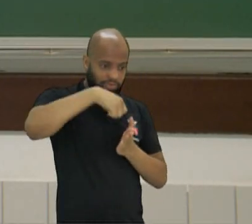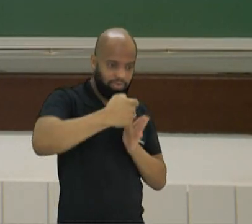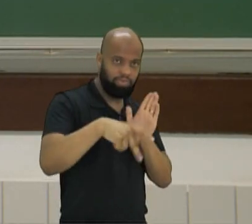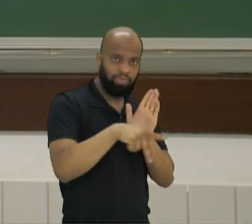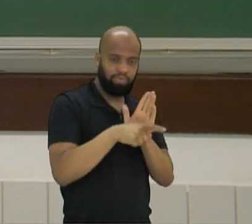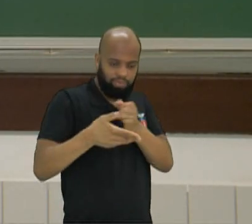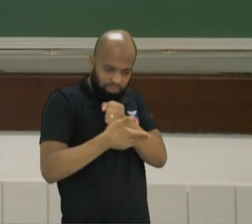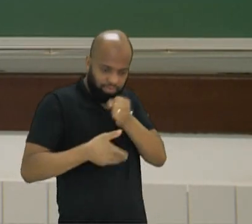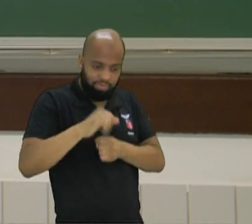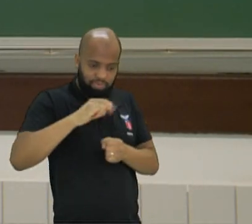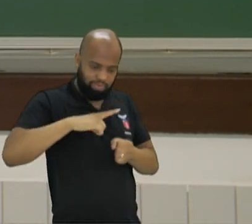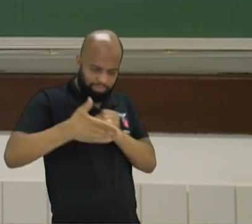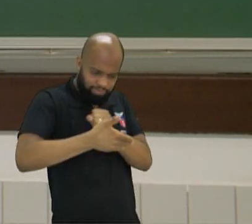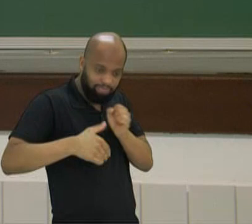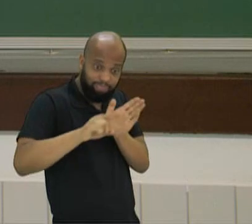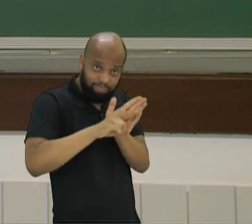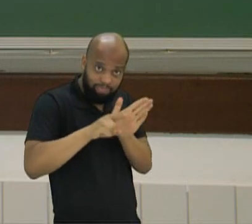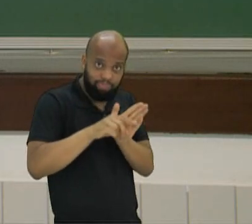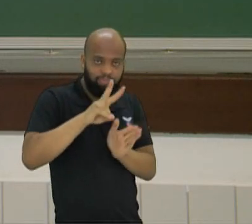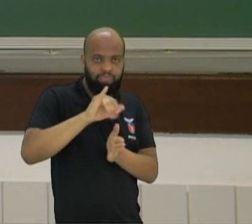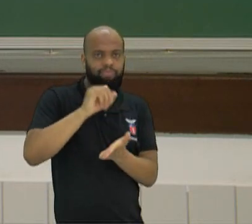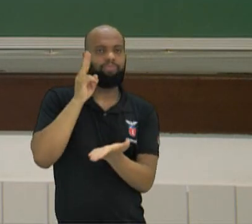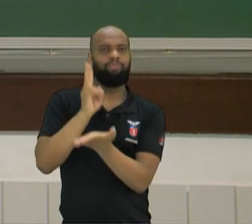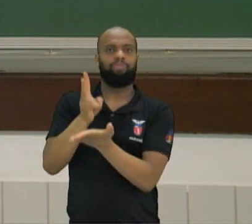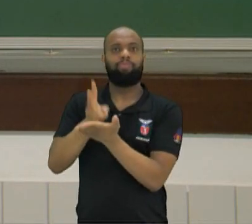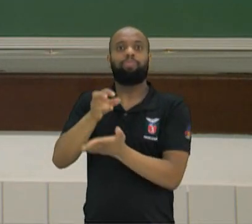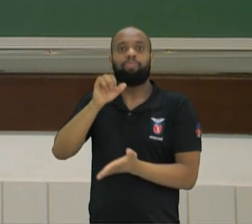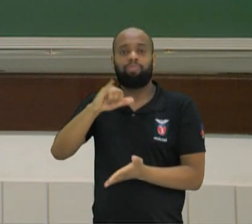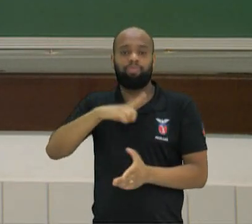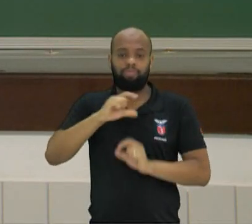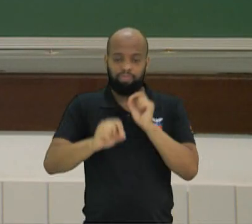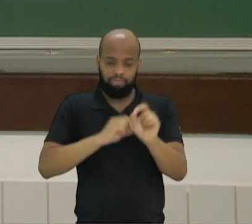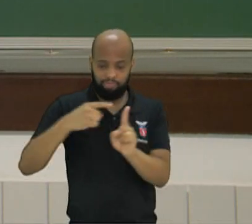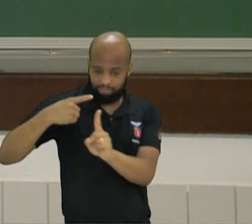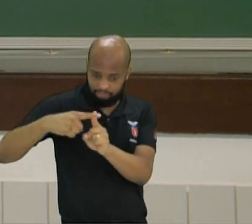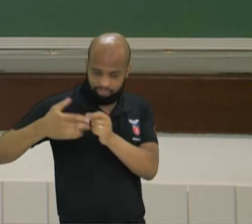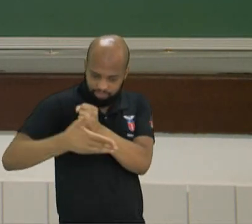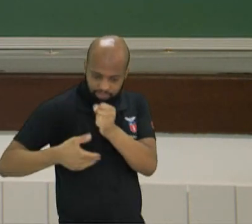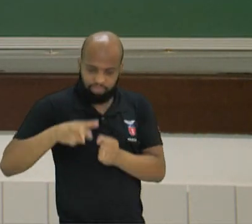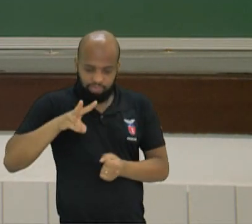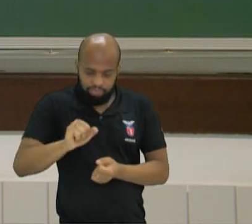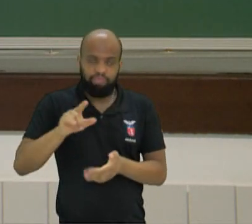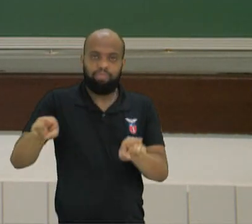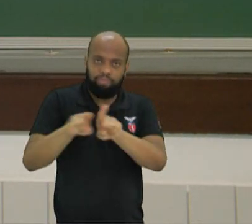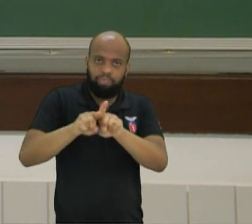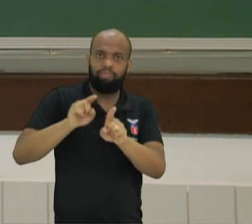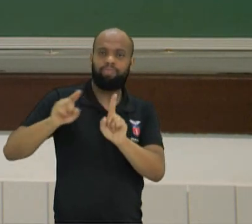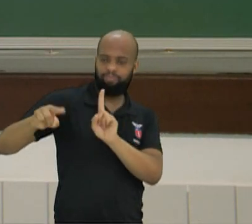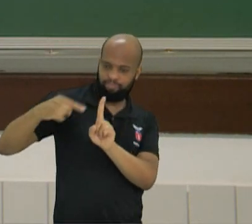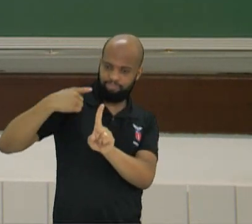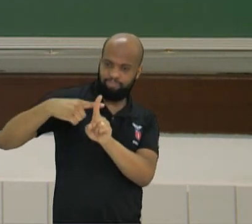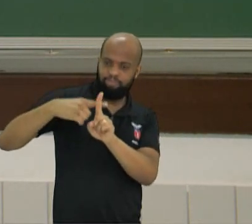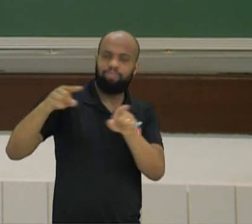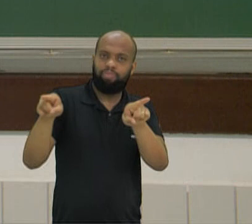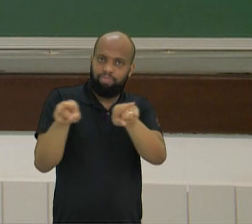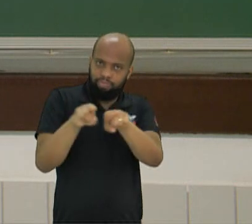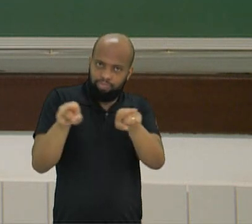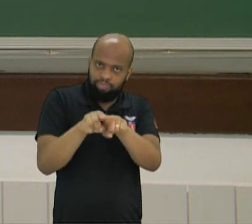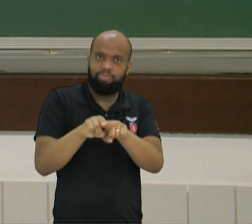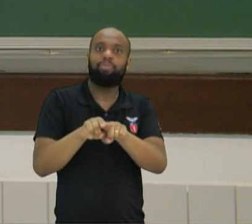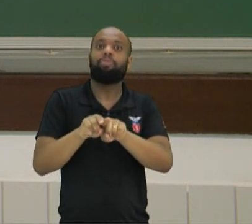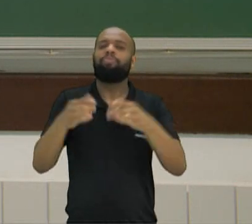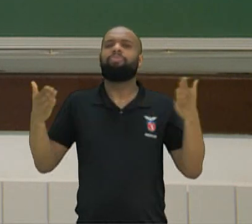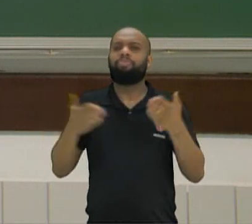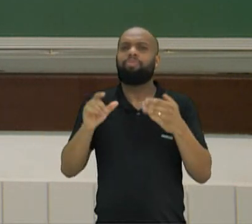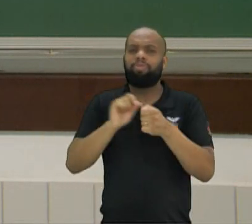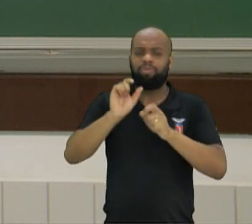é negativa, fica negativa. Se a base é positiva, fica positiva. Tem que lembrar de tudo isso, tá? E nós vamos fazer o que com